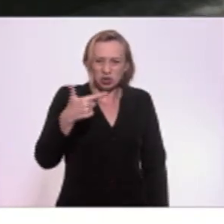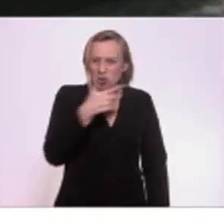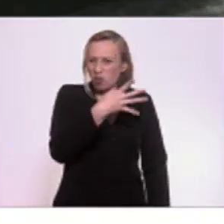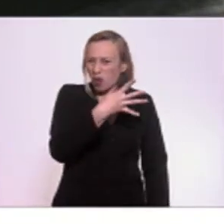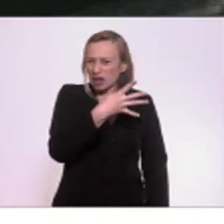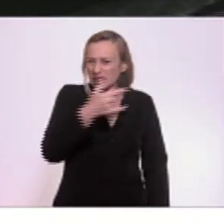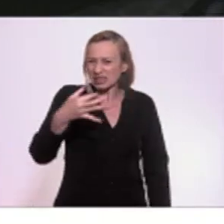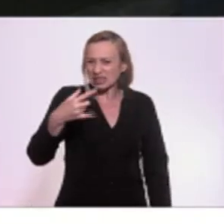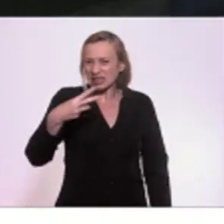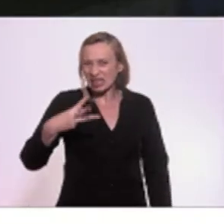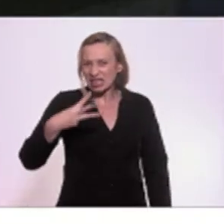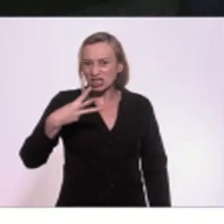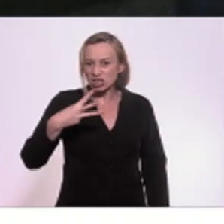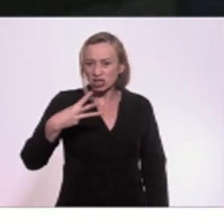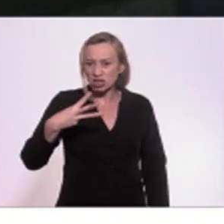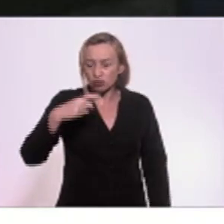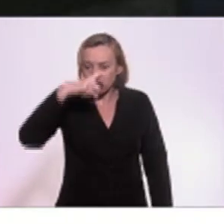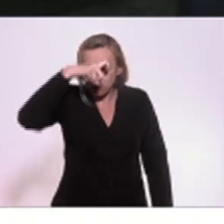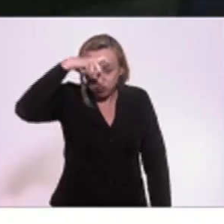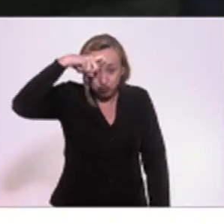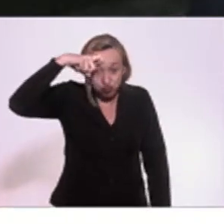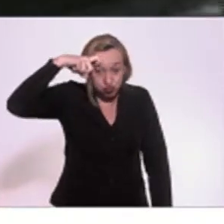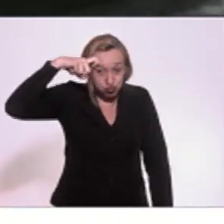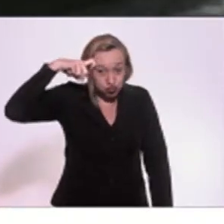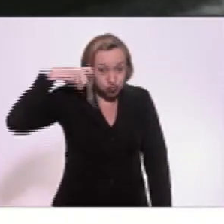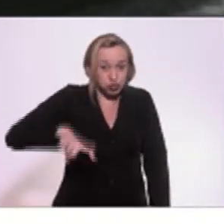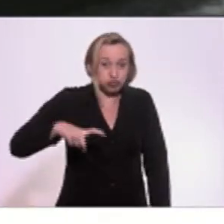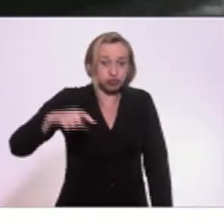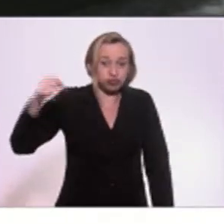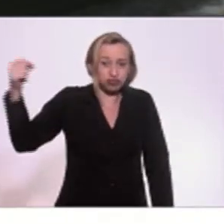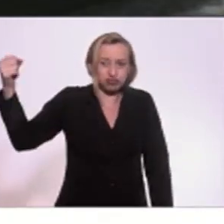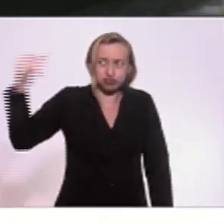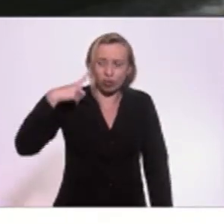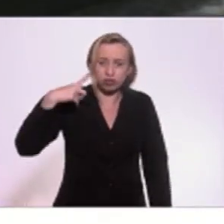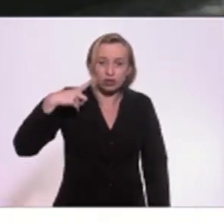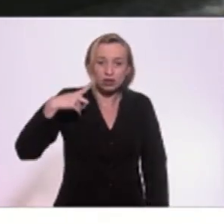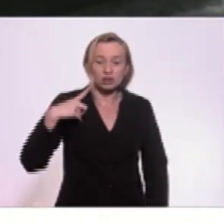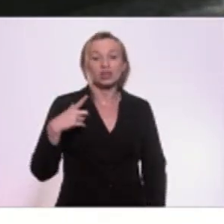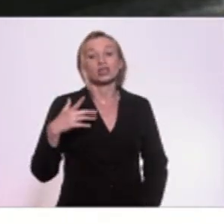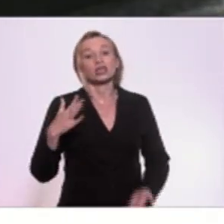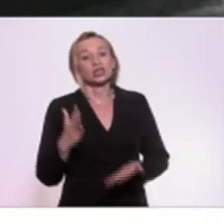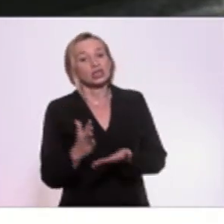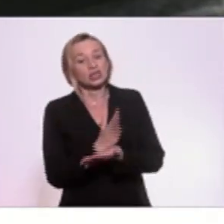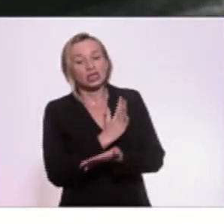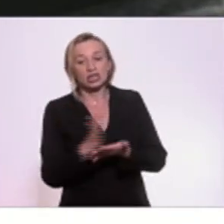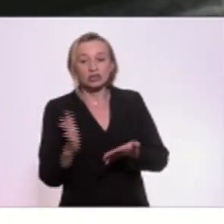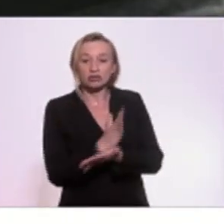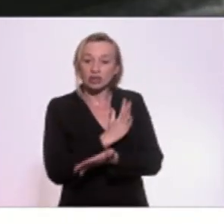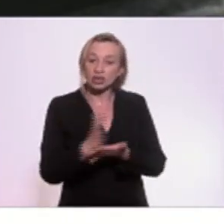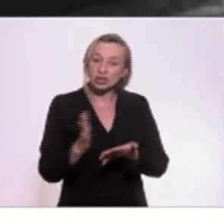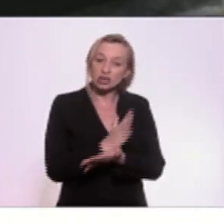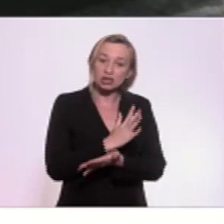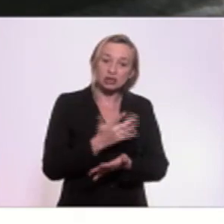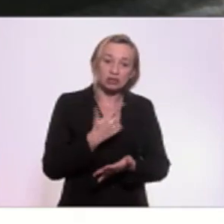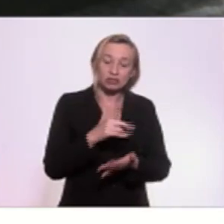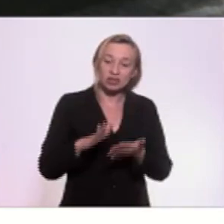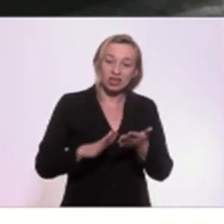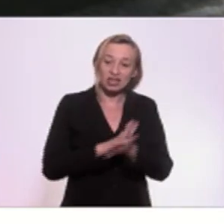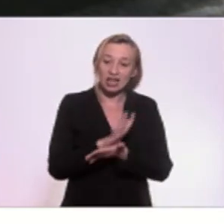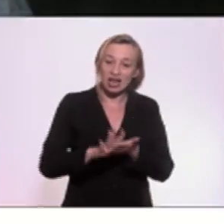43 graus, função da insolação e muitas vezes de não ter isolamento térmico.